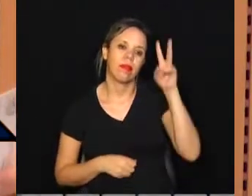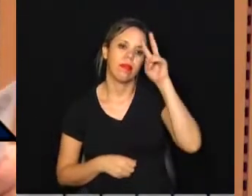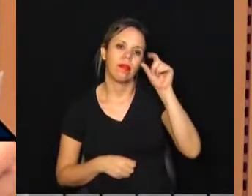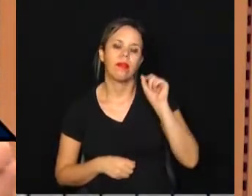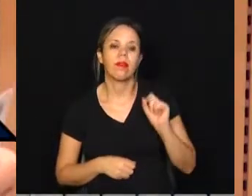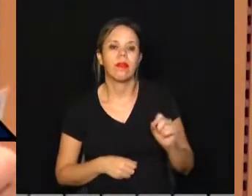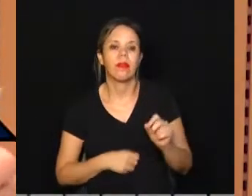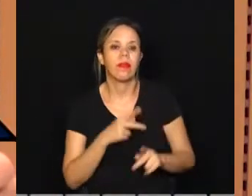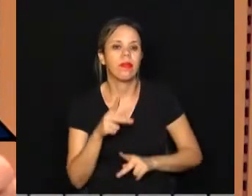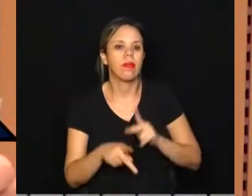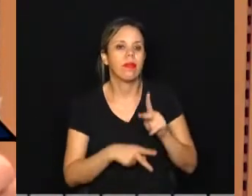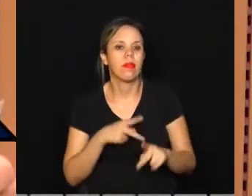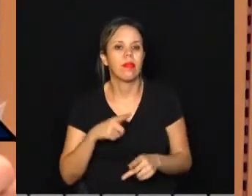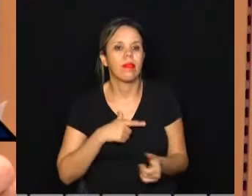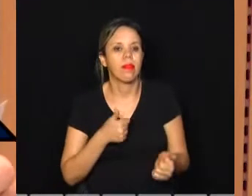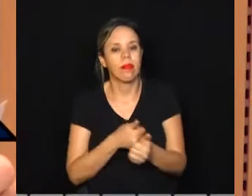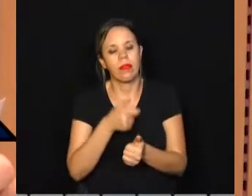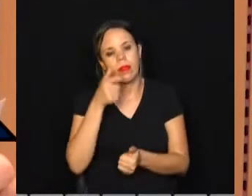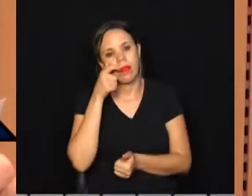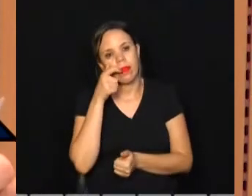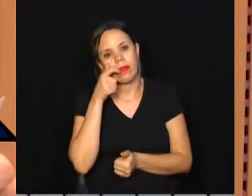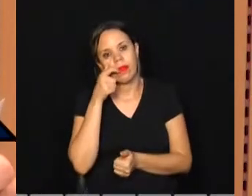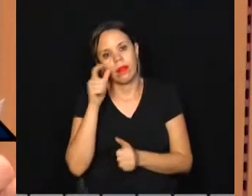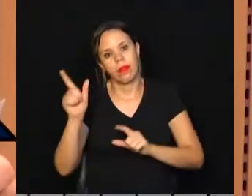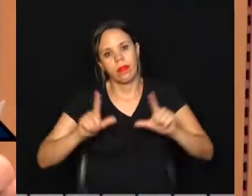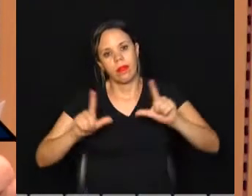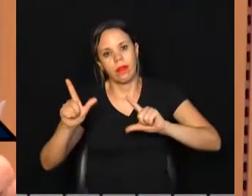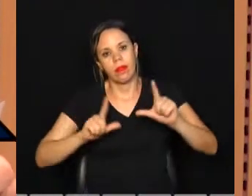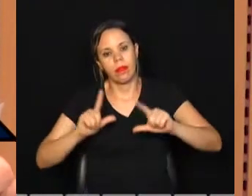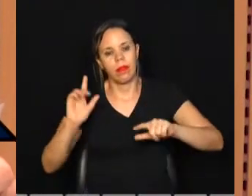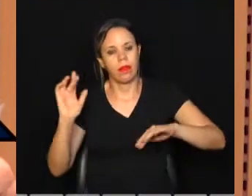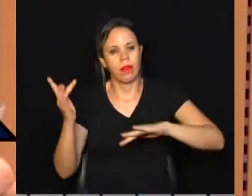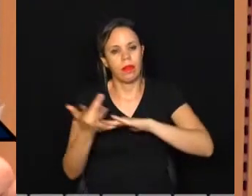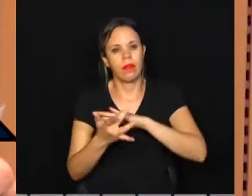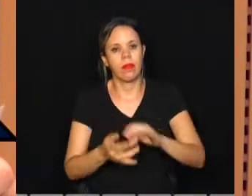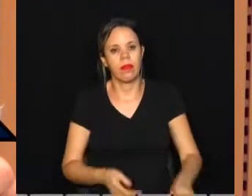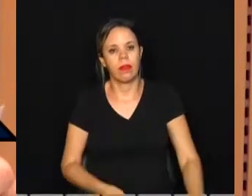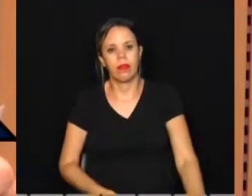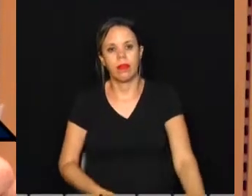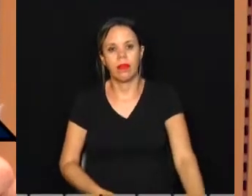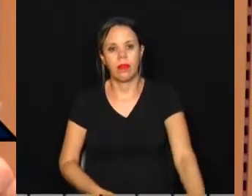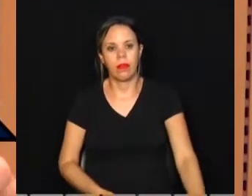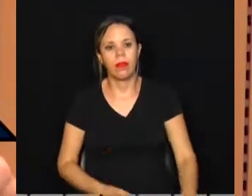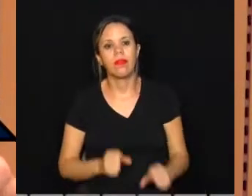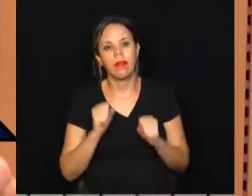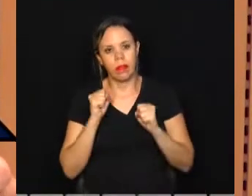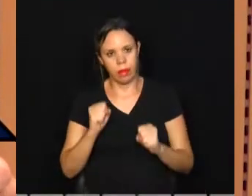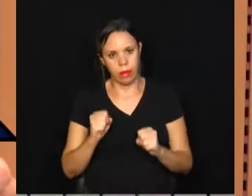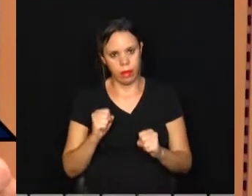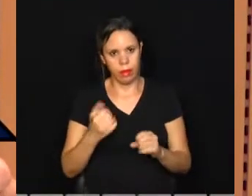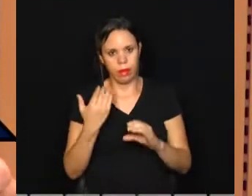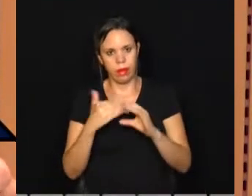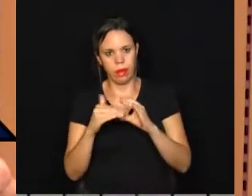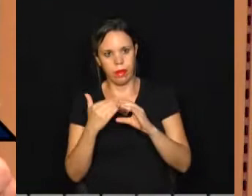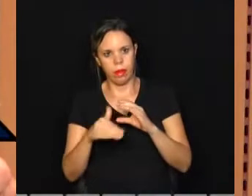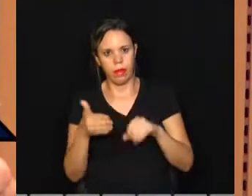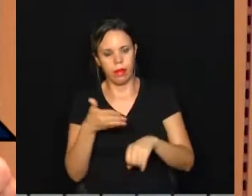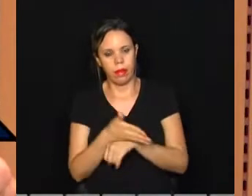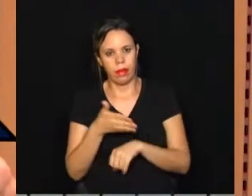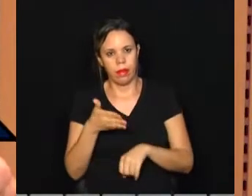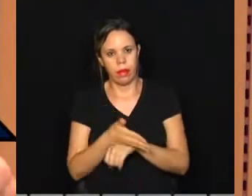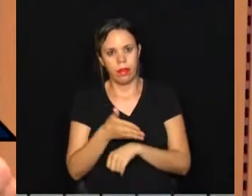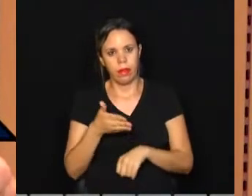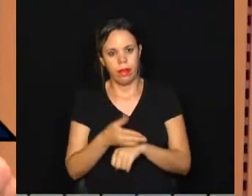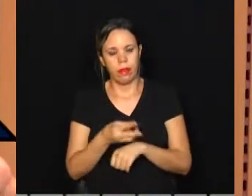as pessoas que estiverem acompanhando, seja pela TV ou pelas redes sociais, pode encaminhar sua participação